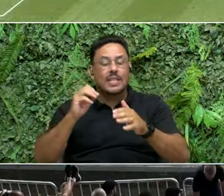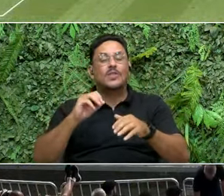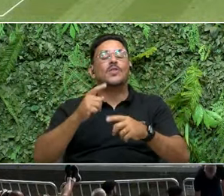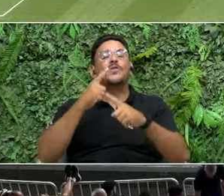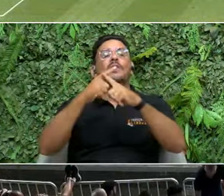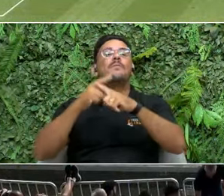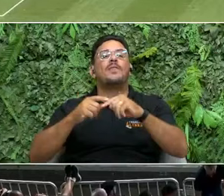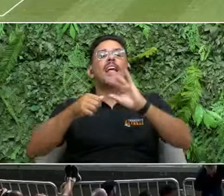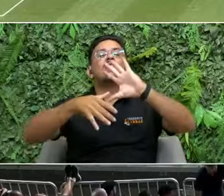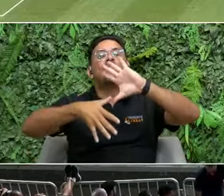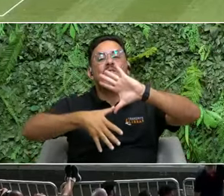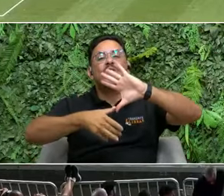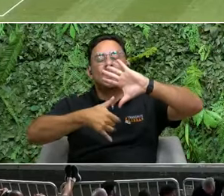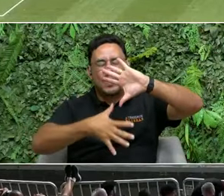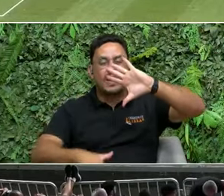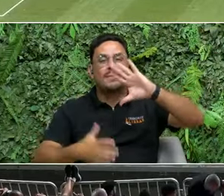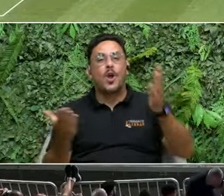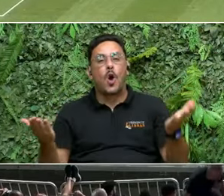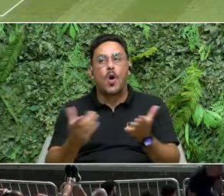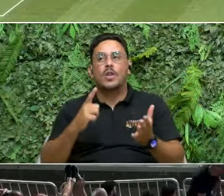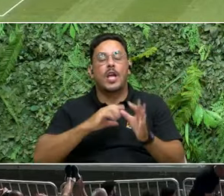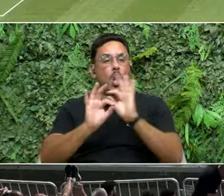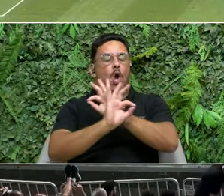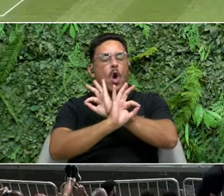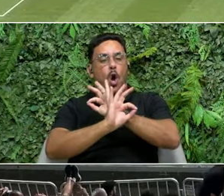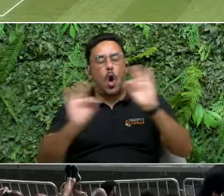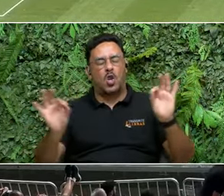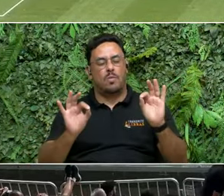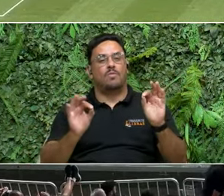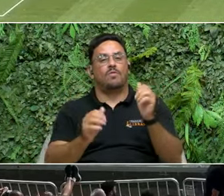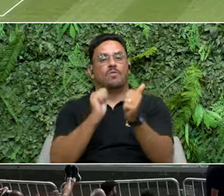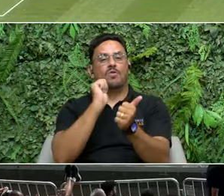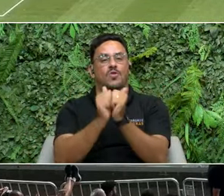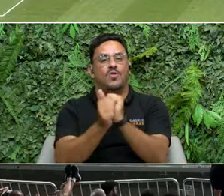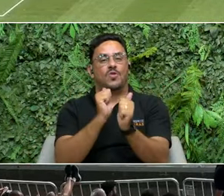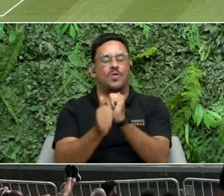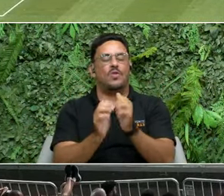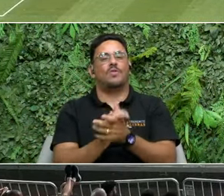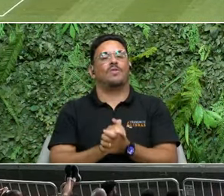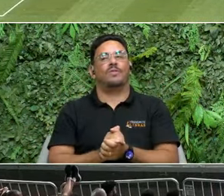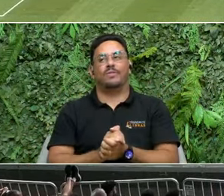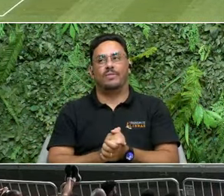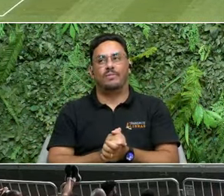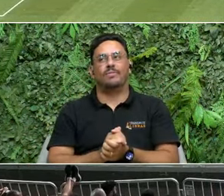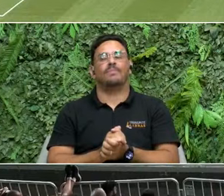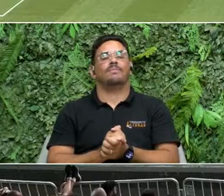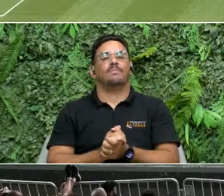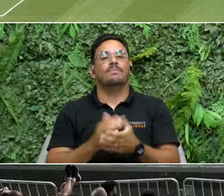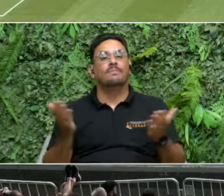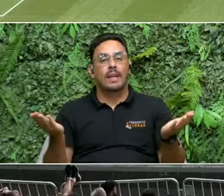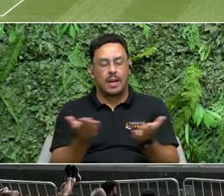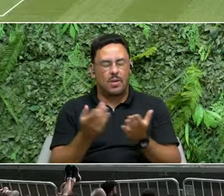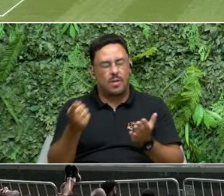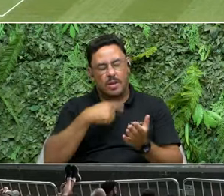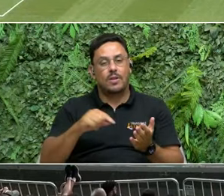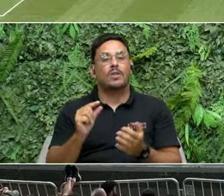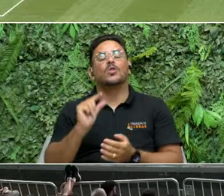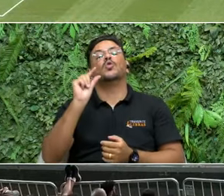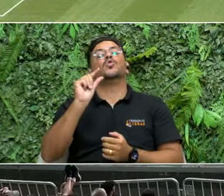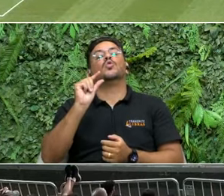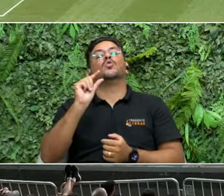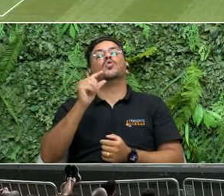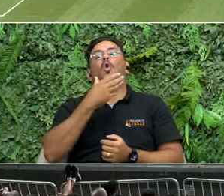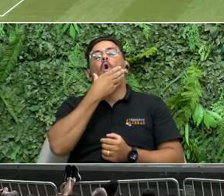fal tem um ótimo jogo para treino é e agora o nosso pequeno